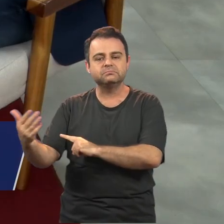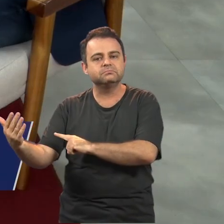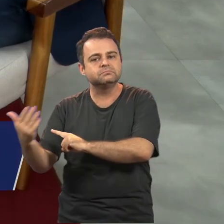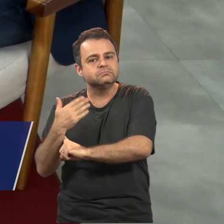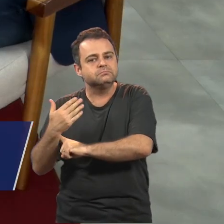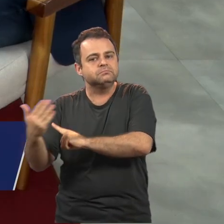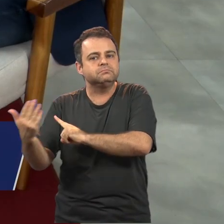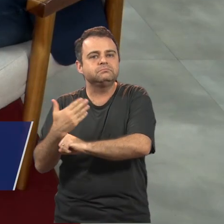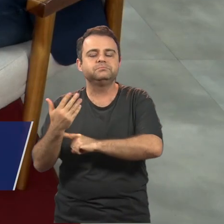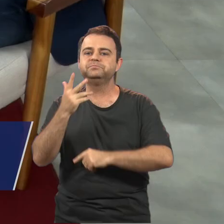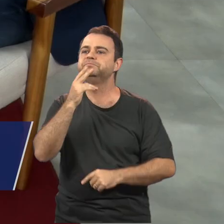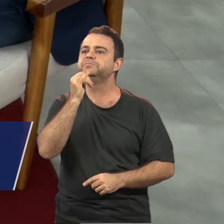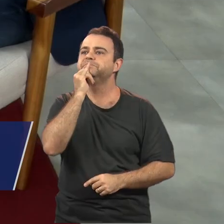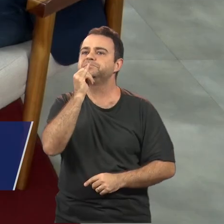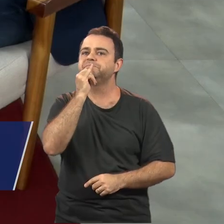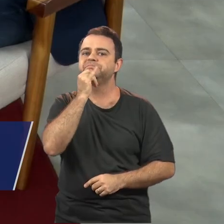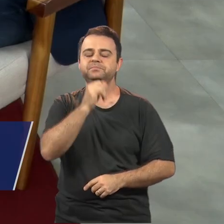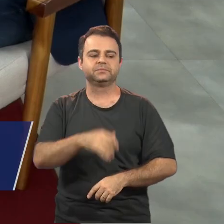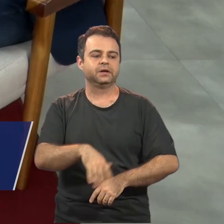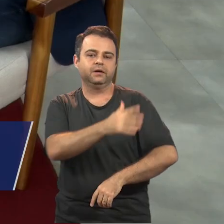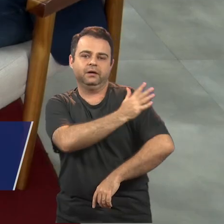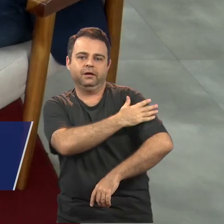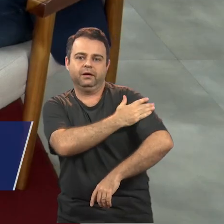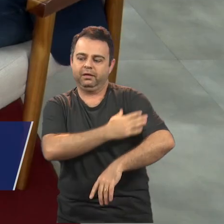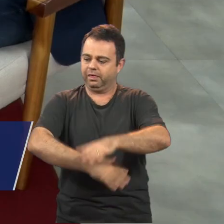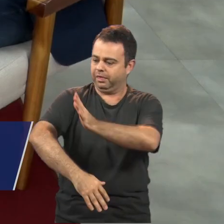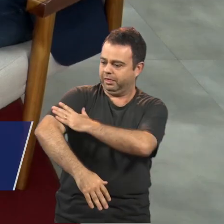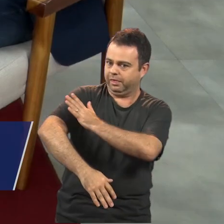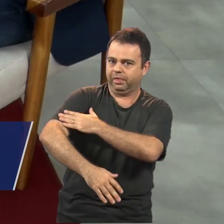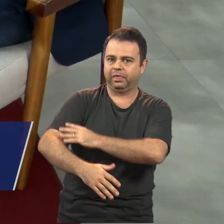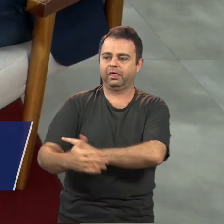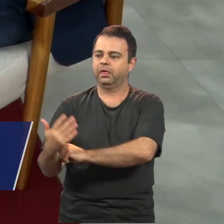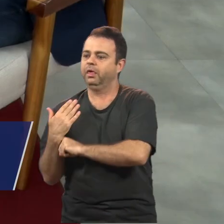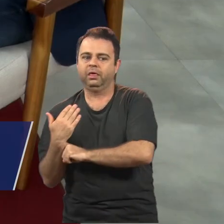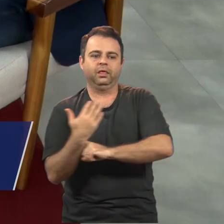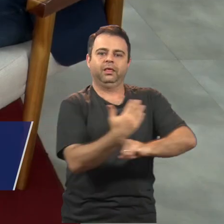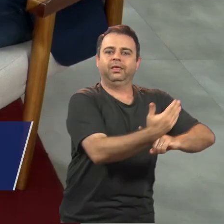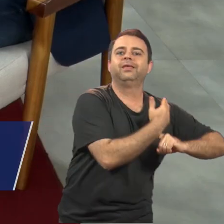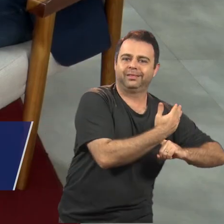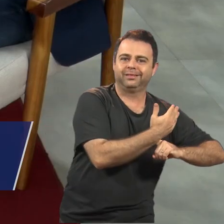direito e esquerdo, eles são aqueles que fazem funcionar de fato o gabinete. São aqueles